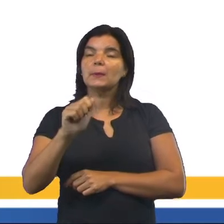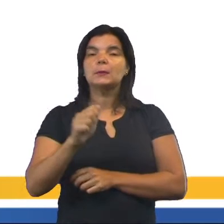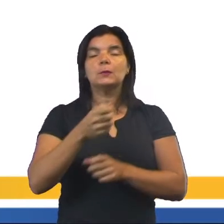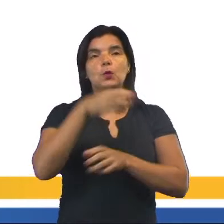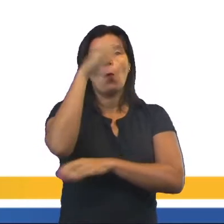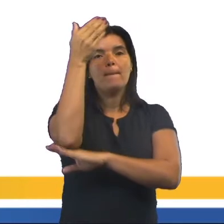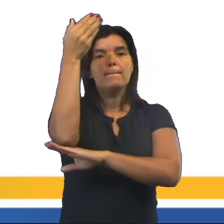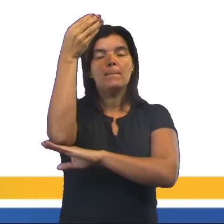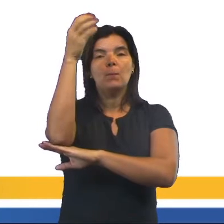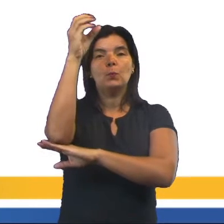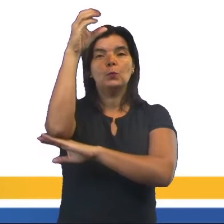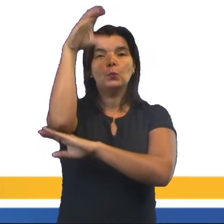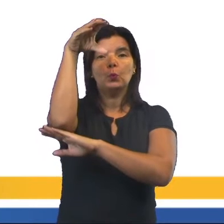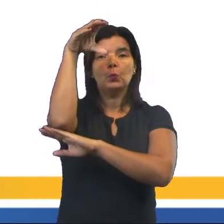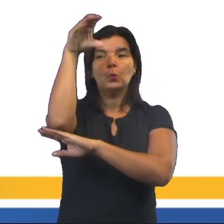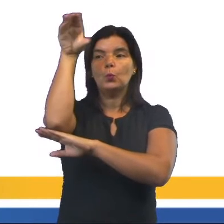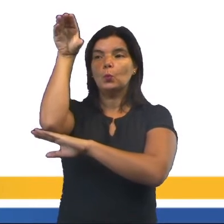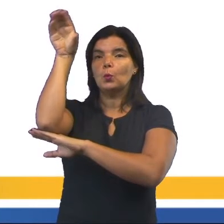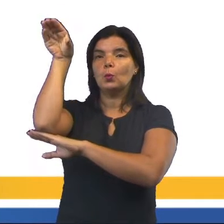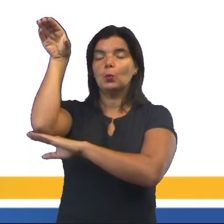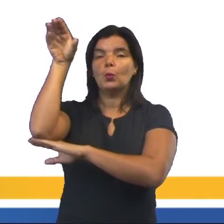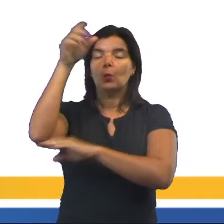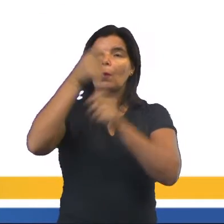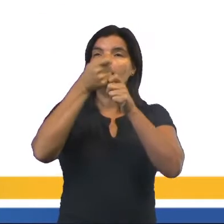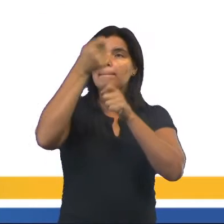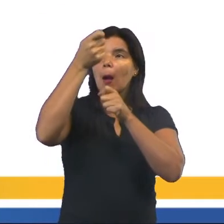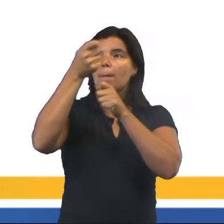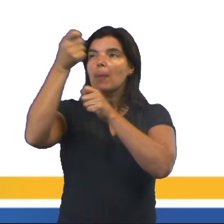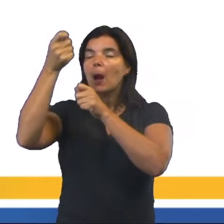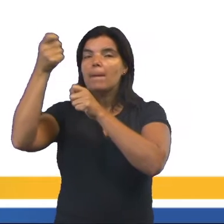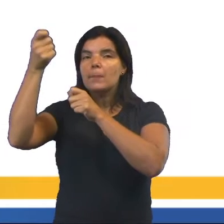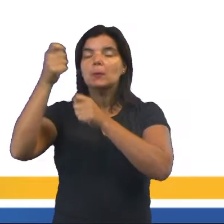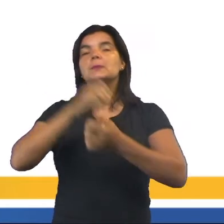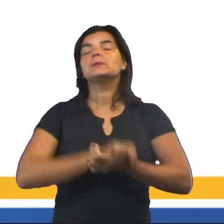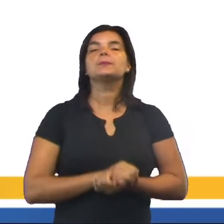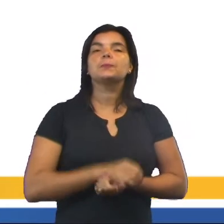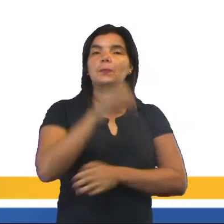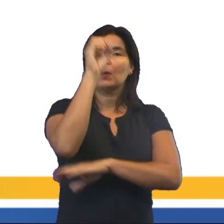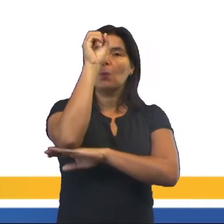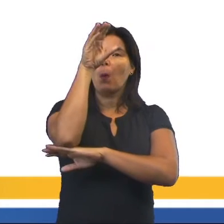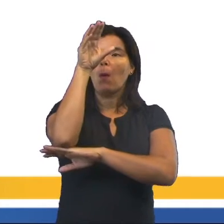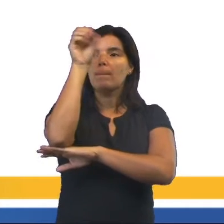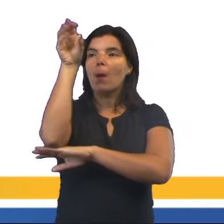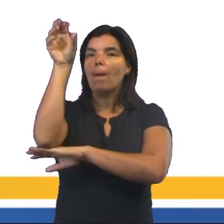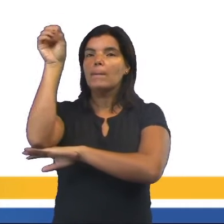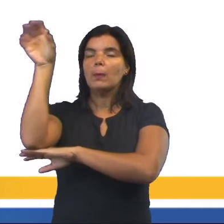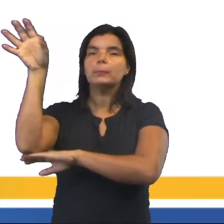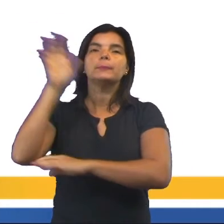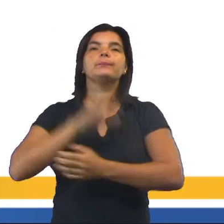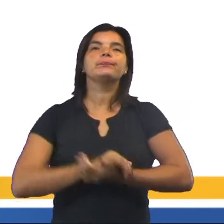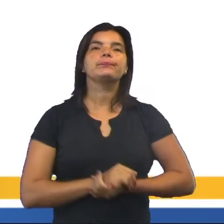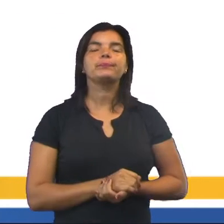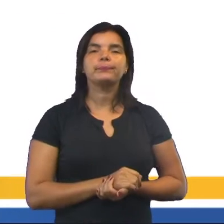poste em poste, acendendo manualmente as luzes das ruas.